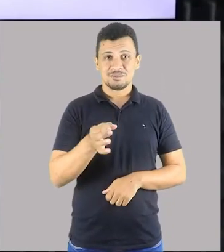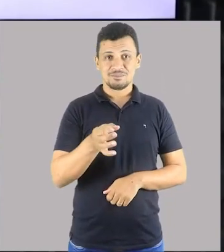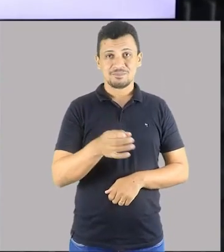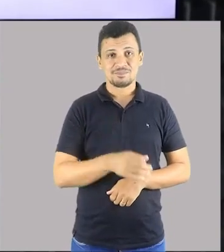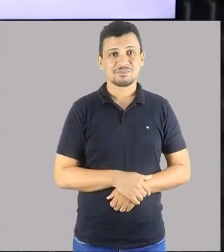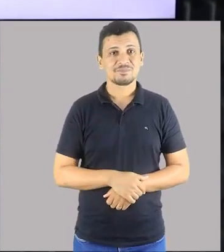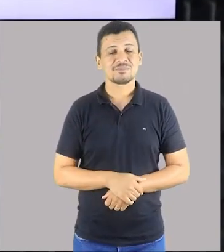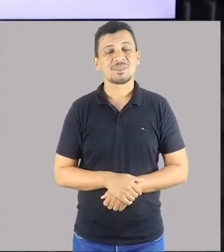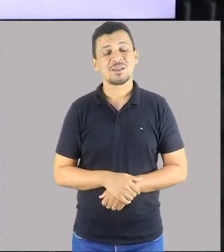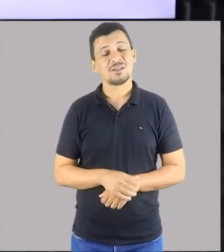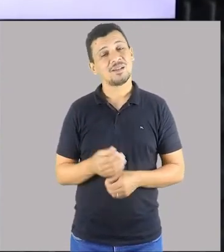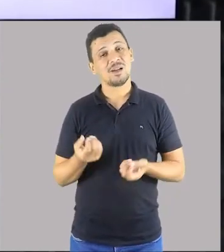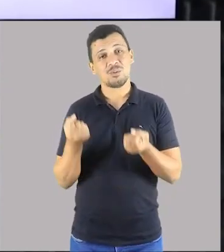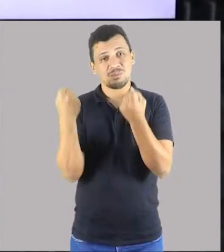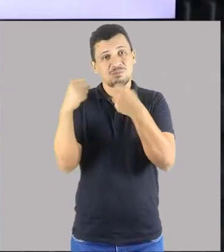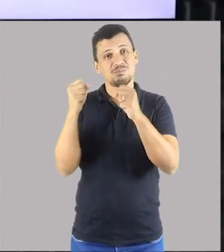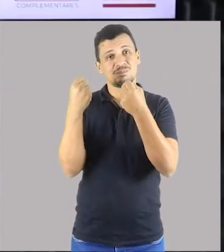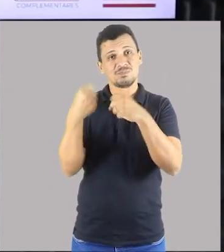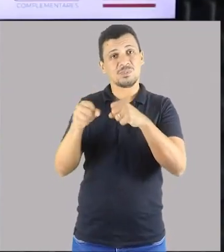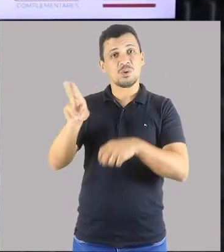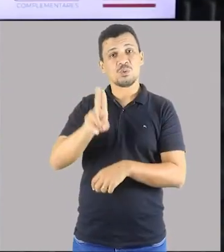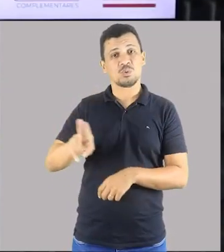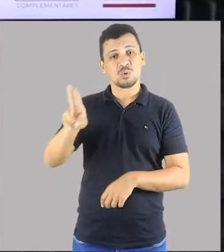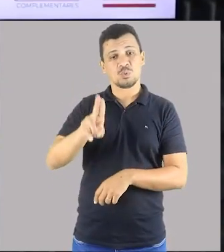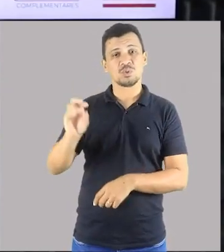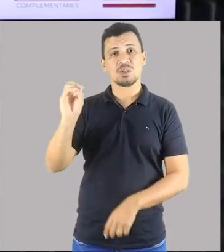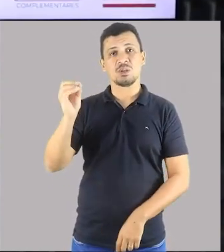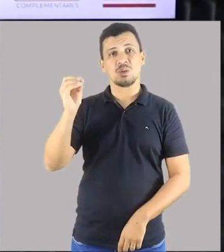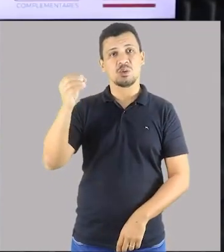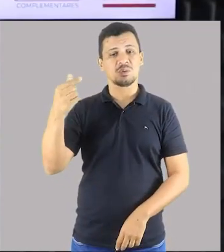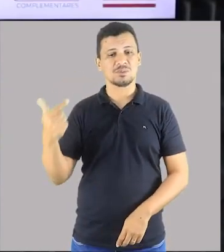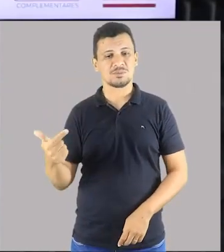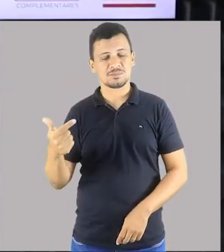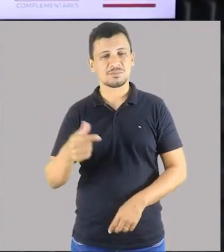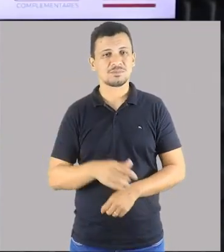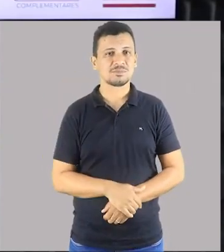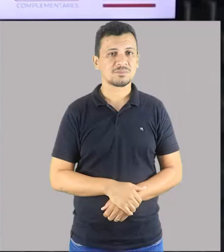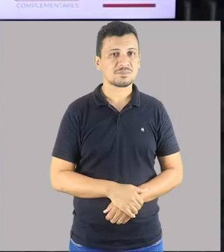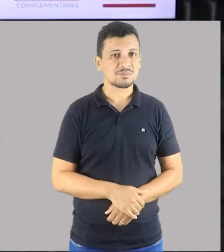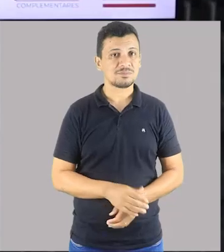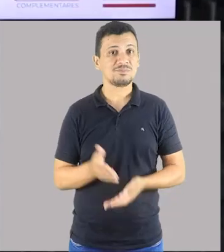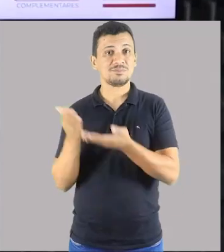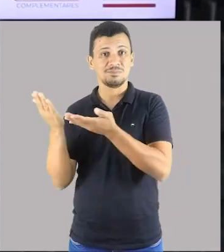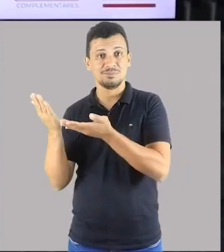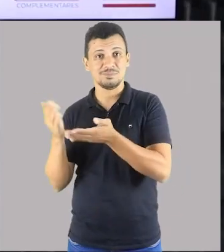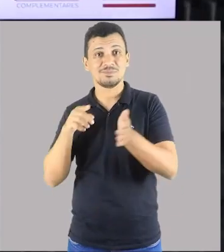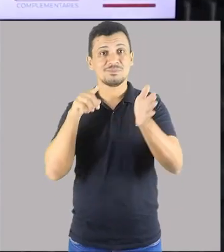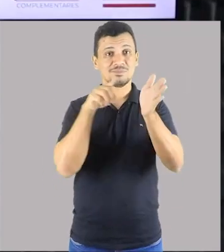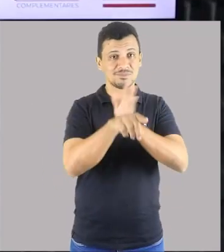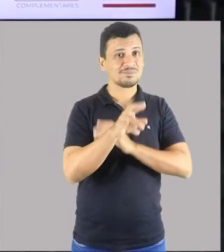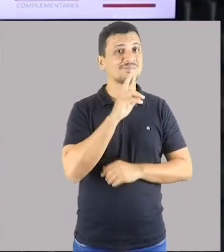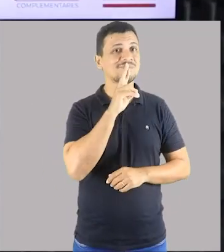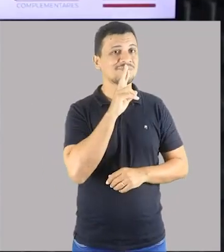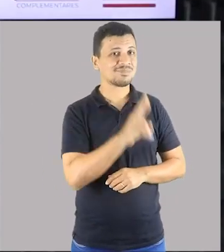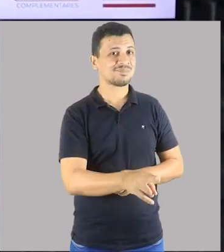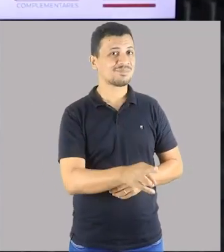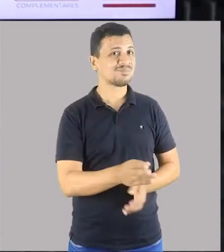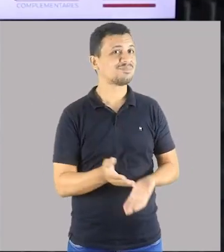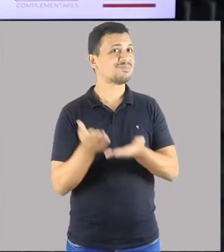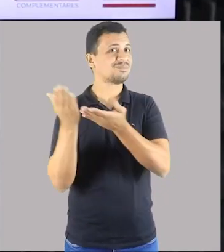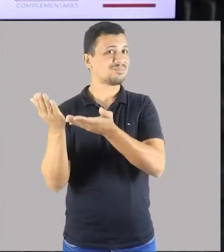relação ao treinamento aeróbico. Então, vamos lá para a resolução do nosso exercício, tá? Para a